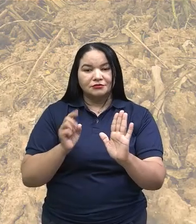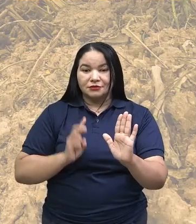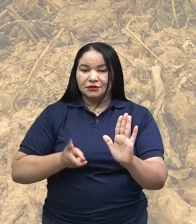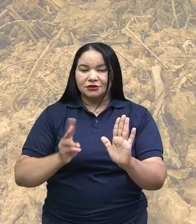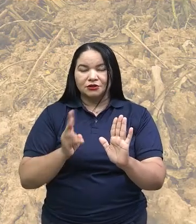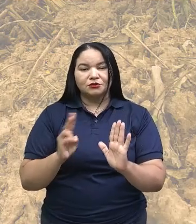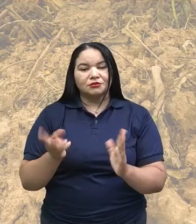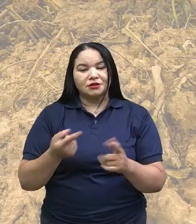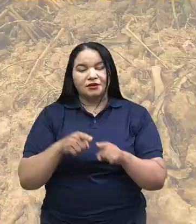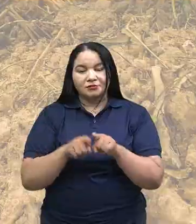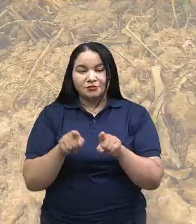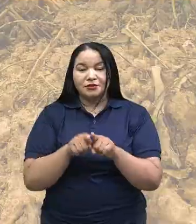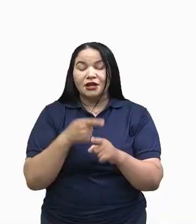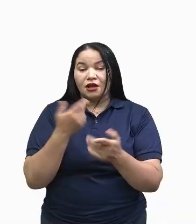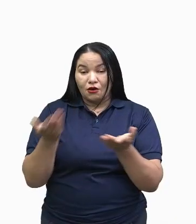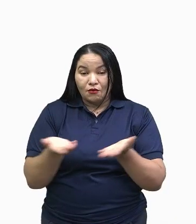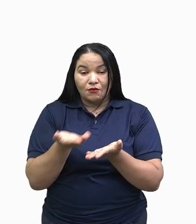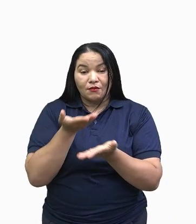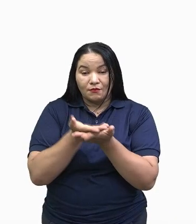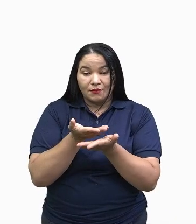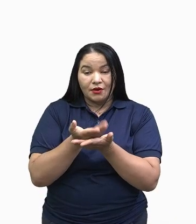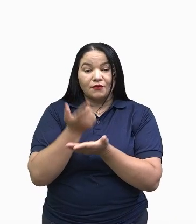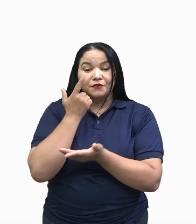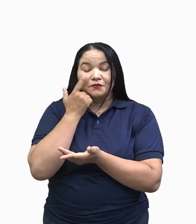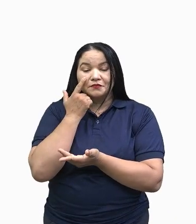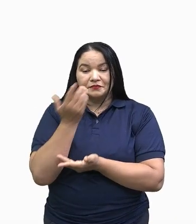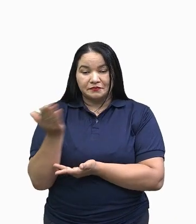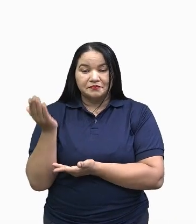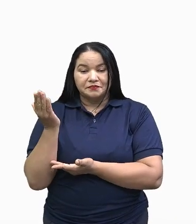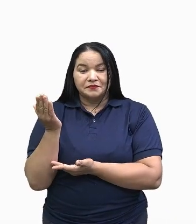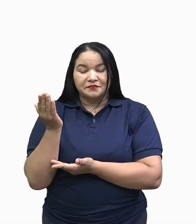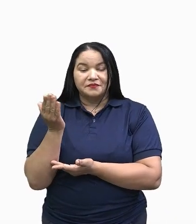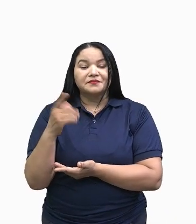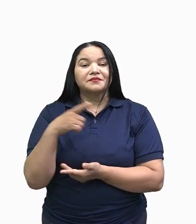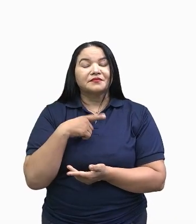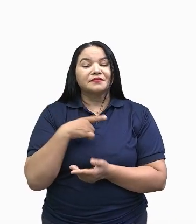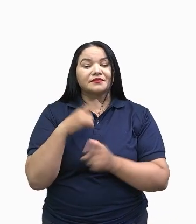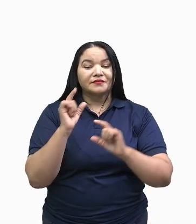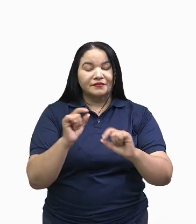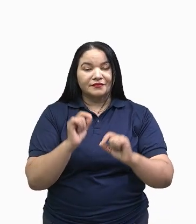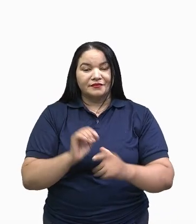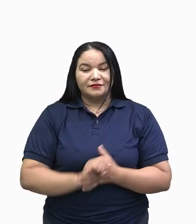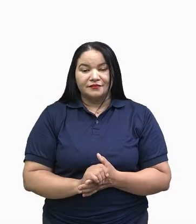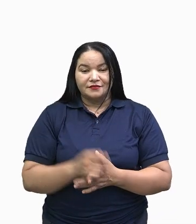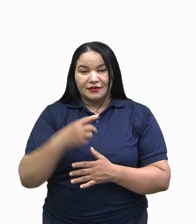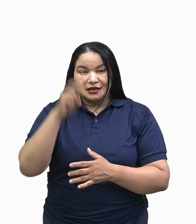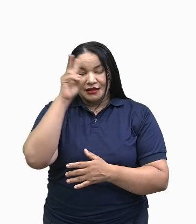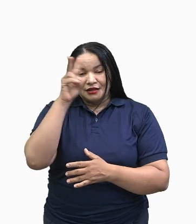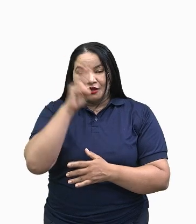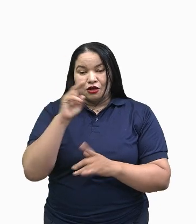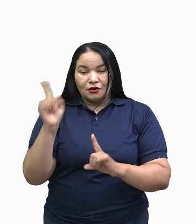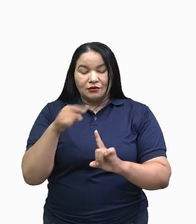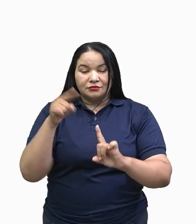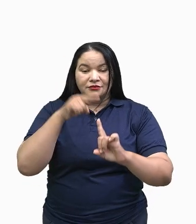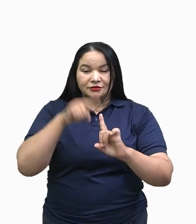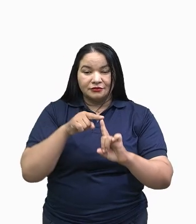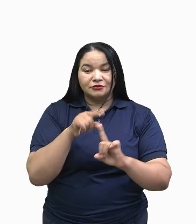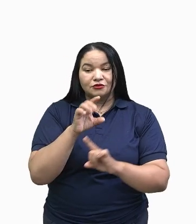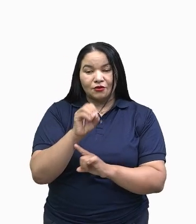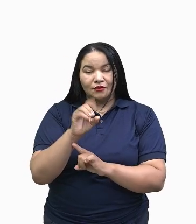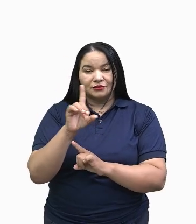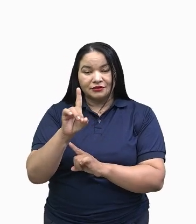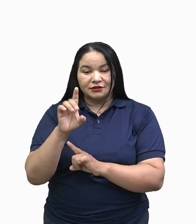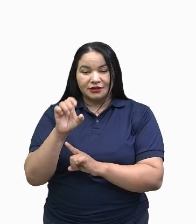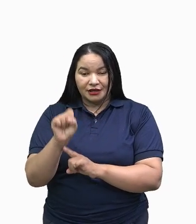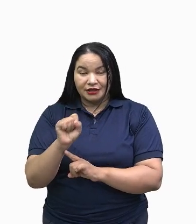serão trabalhadas na aula de hoje. Observe só, né, o que nós temos para hoje, lembrando, né, que os Objetivos de Desenvolvimento Sustentável